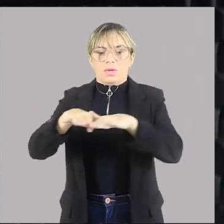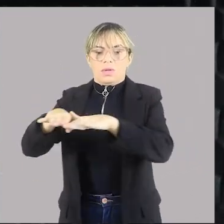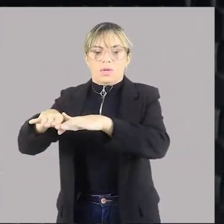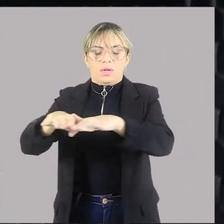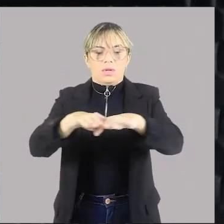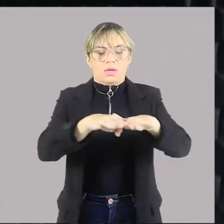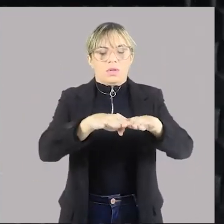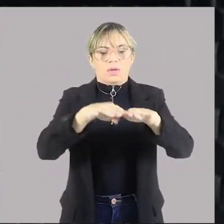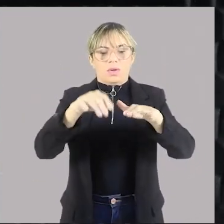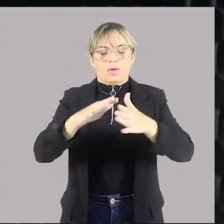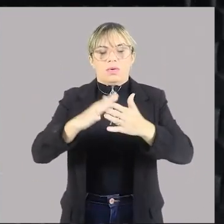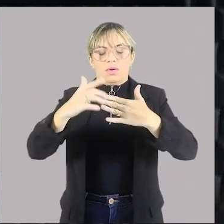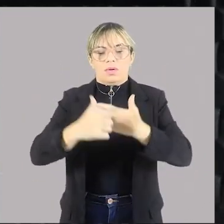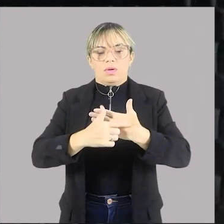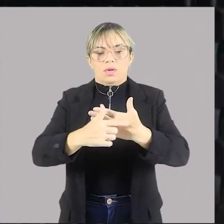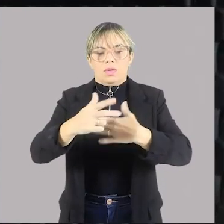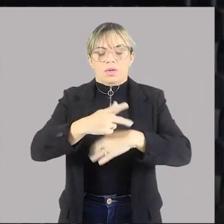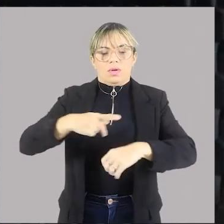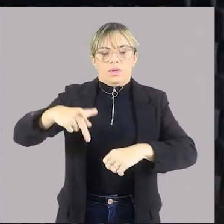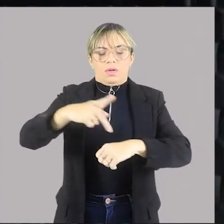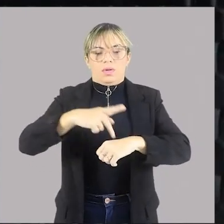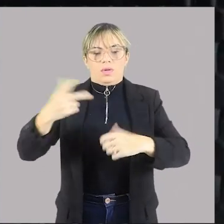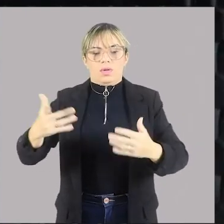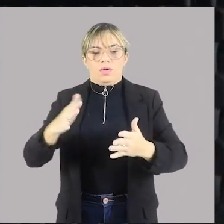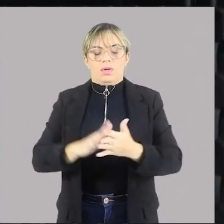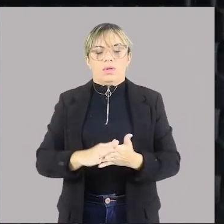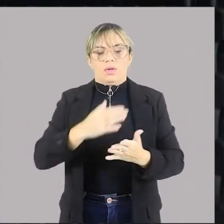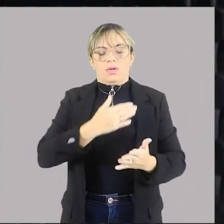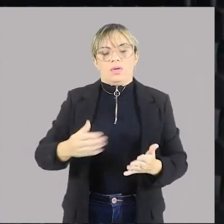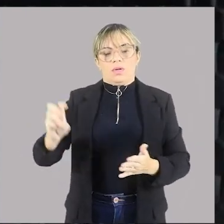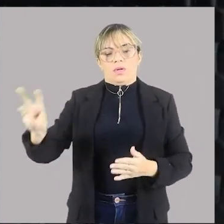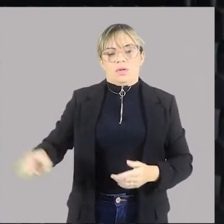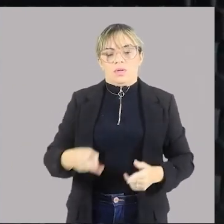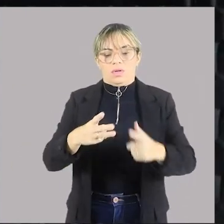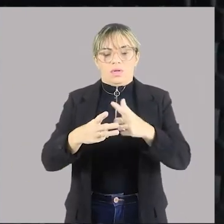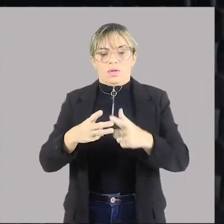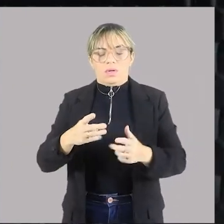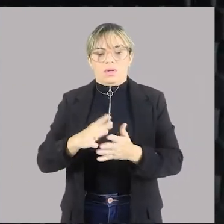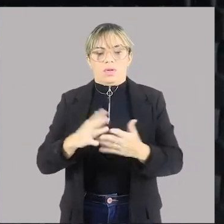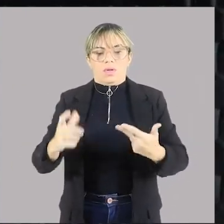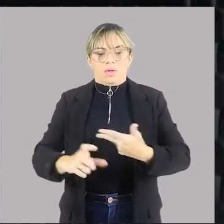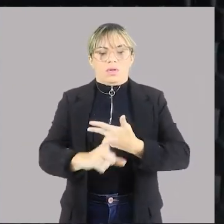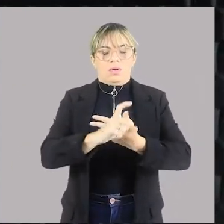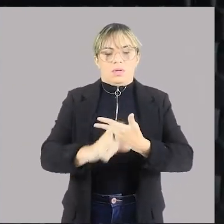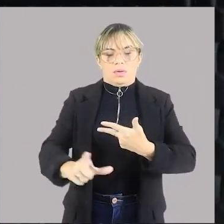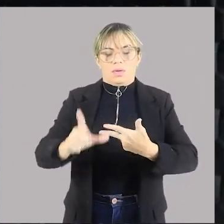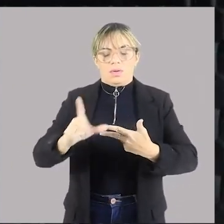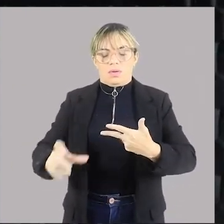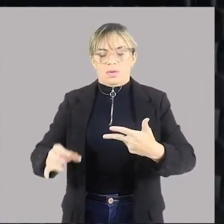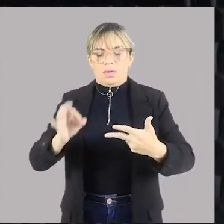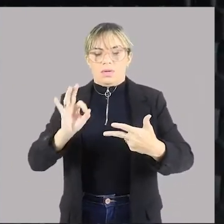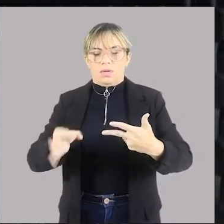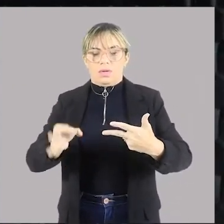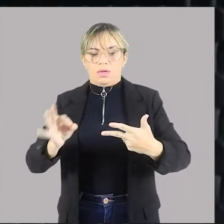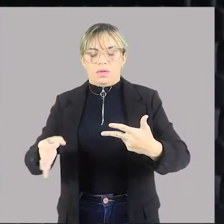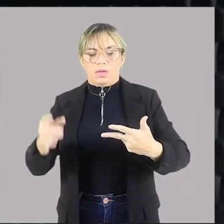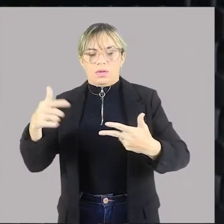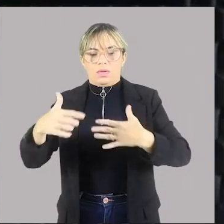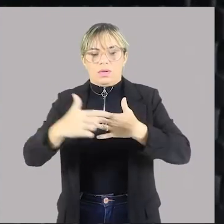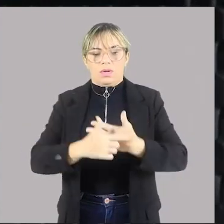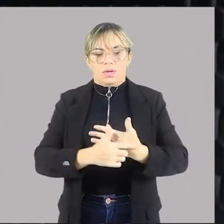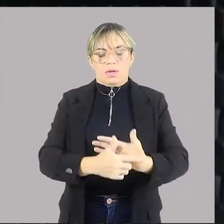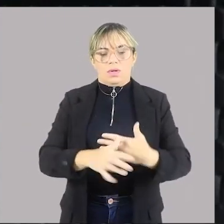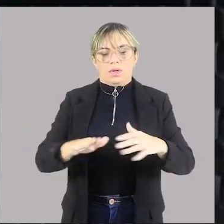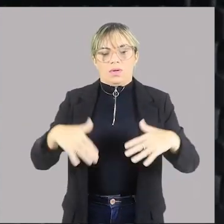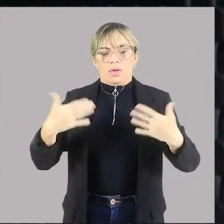Estado. Lembre-se, temos um poder estatal e esse poder é dividido em três. Temos um poder estatal e temos três funções